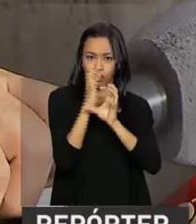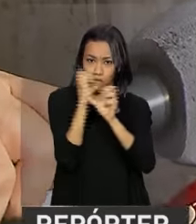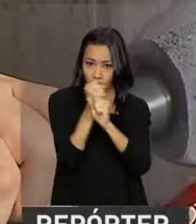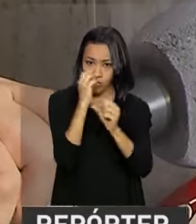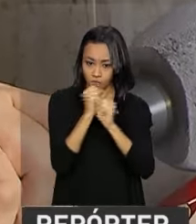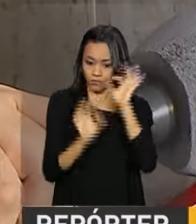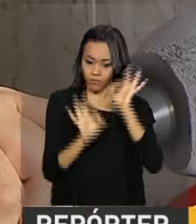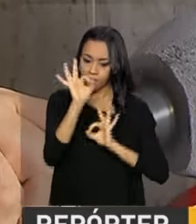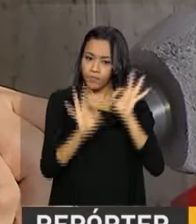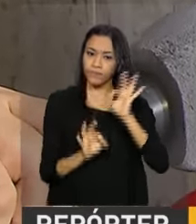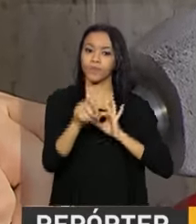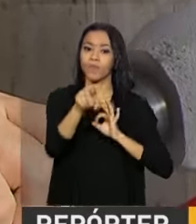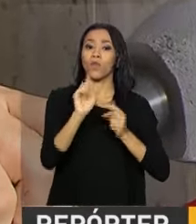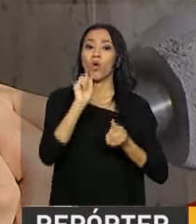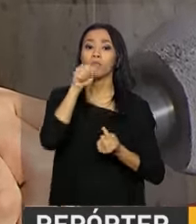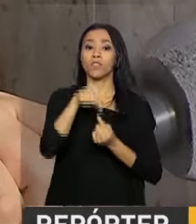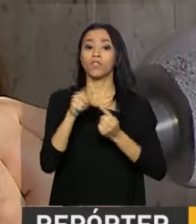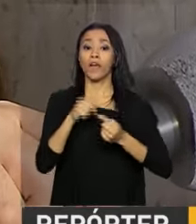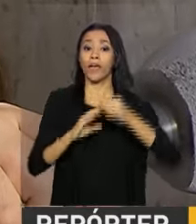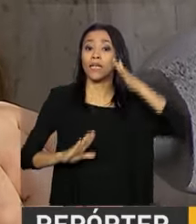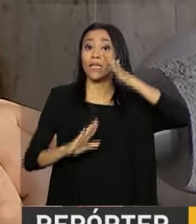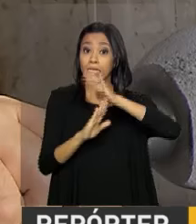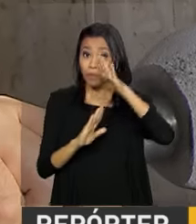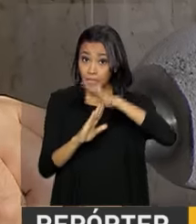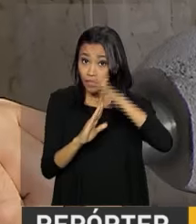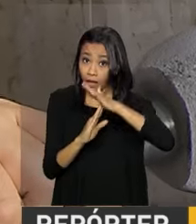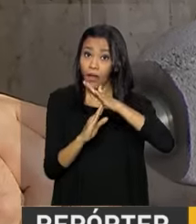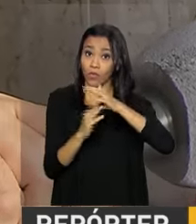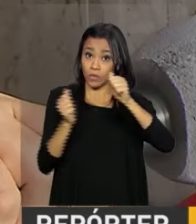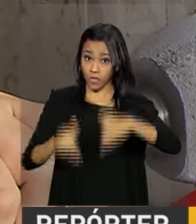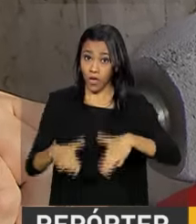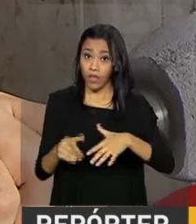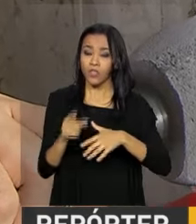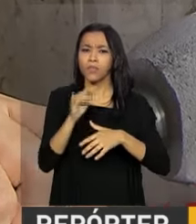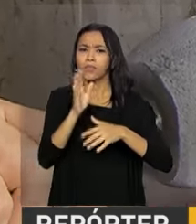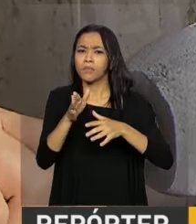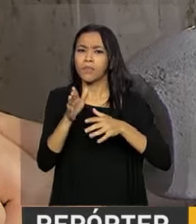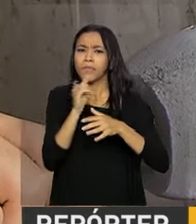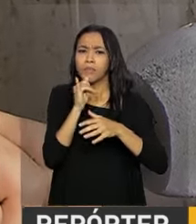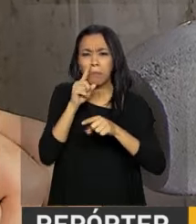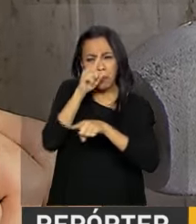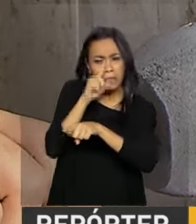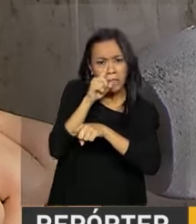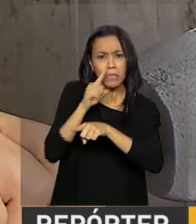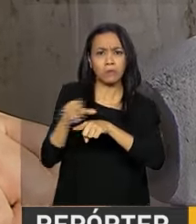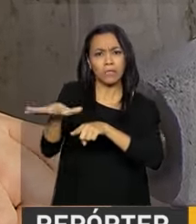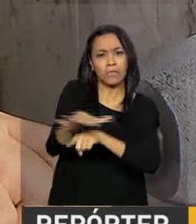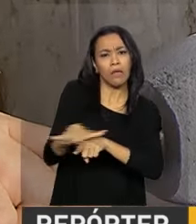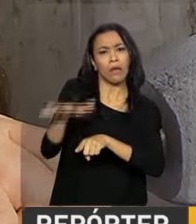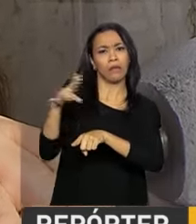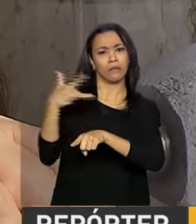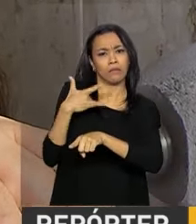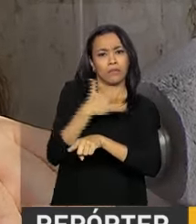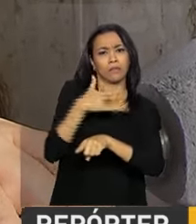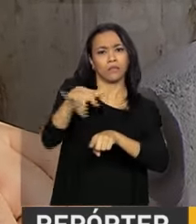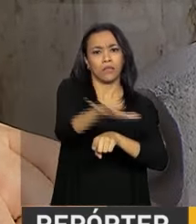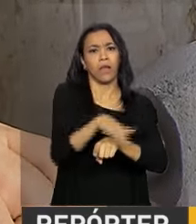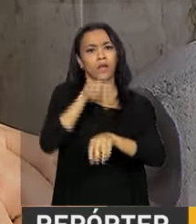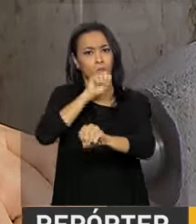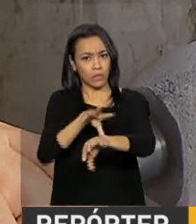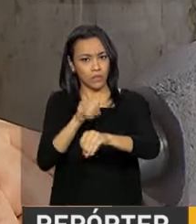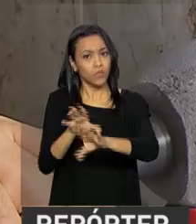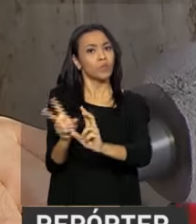É a contenção de gastos, não comprometer aquilo que é fundamental. Investimentos em educação